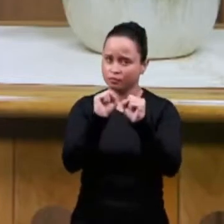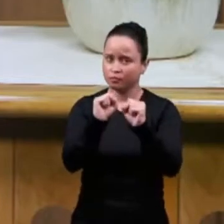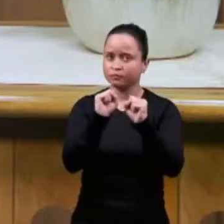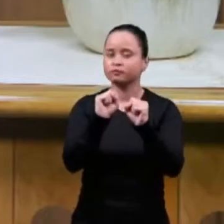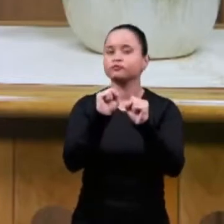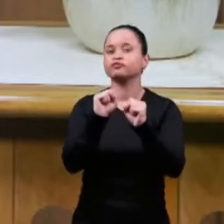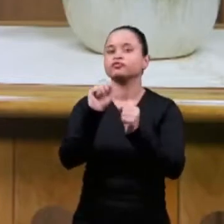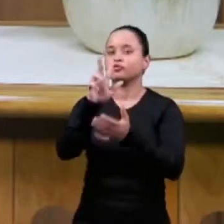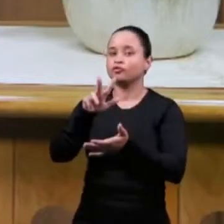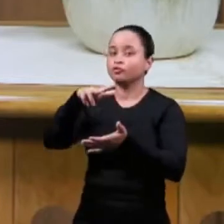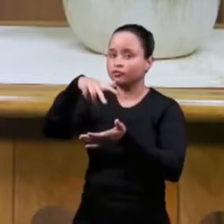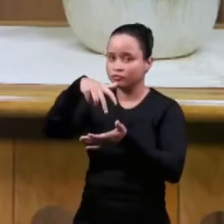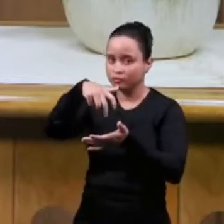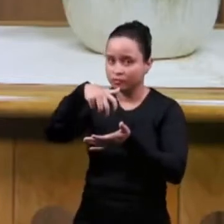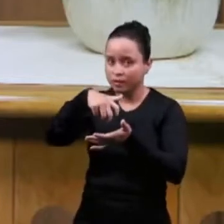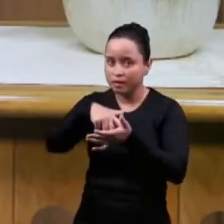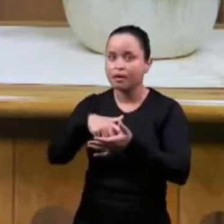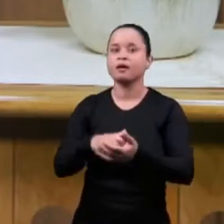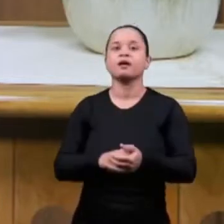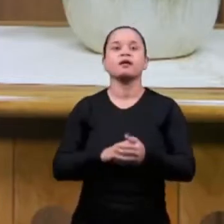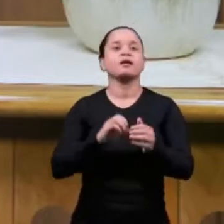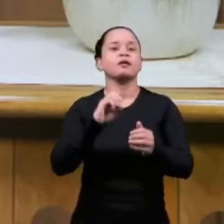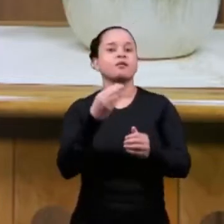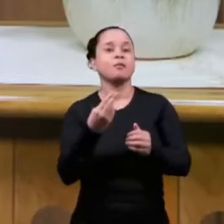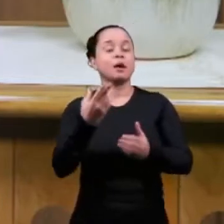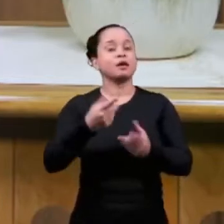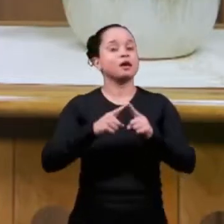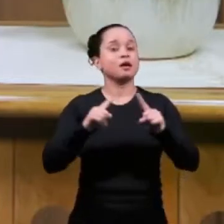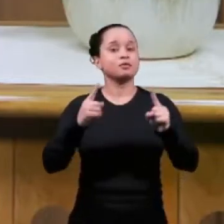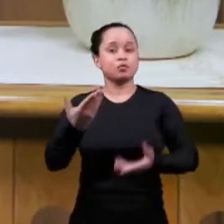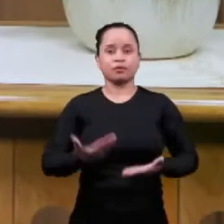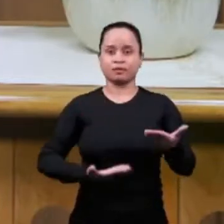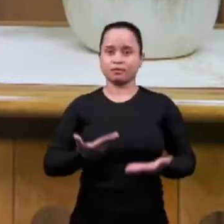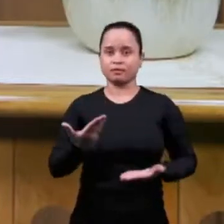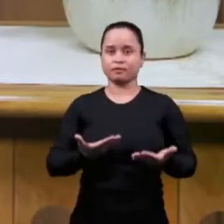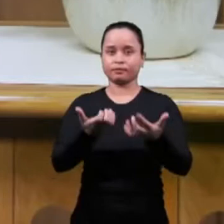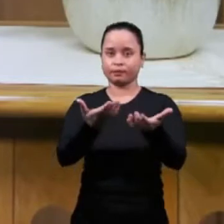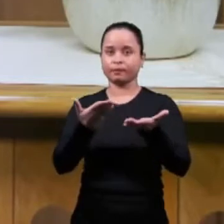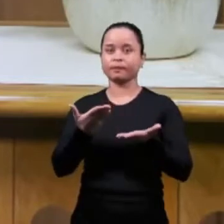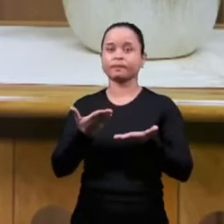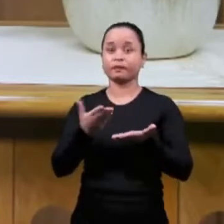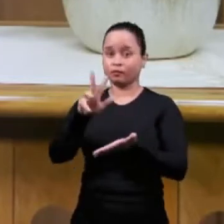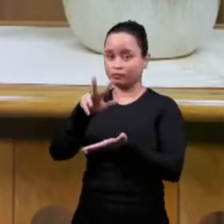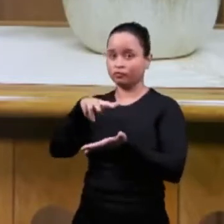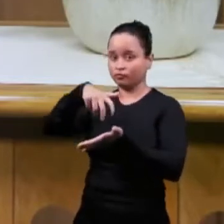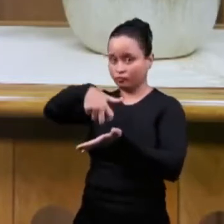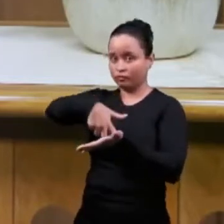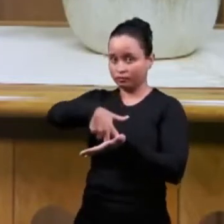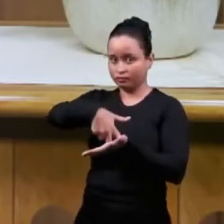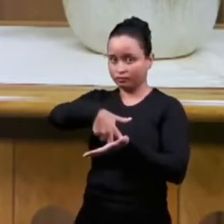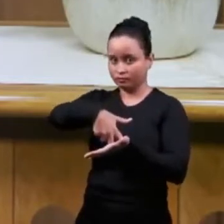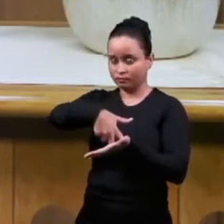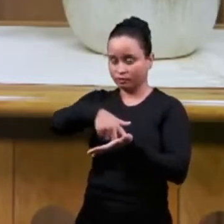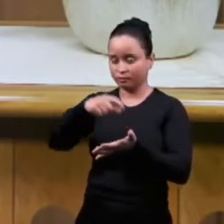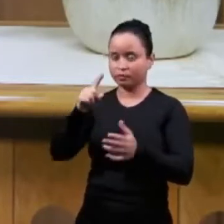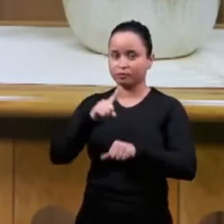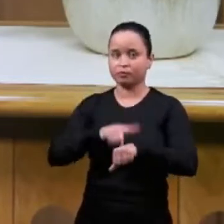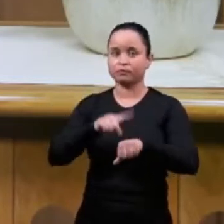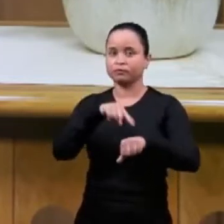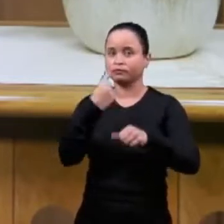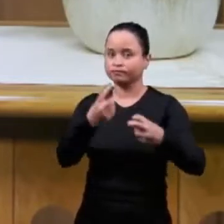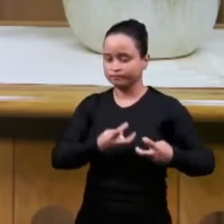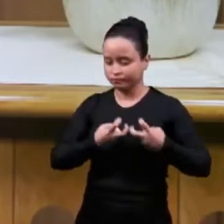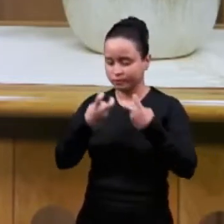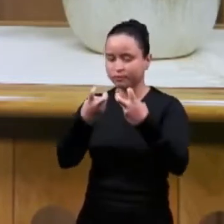gesto ou permanecer como está. Mas a igreja, os irmãos, eu convido a se colocarem de joelhos para clamarmos pelo sangue de